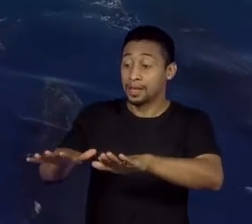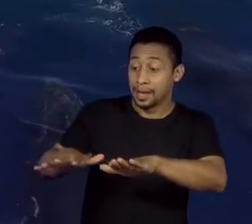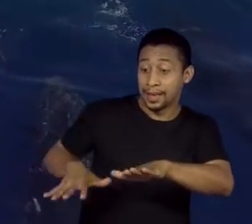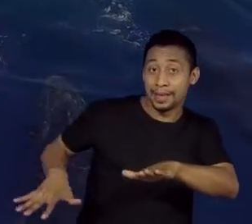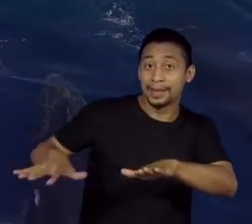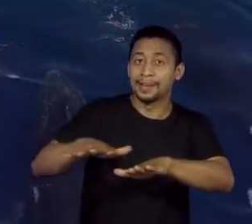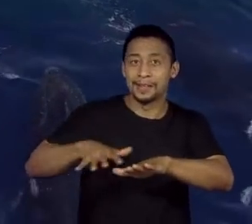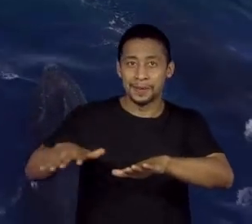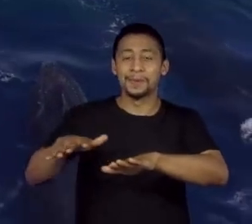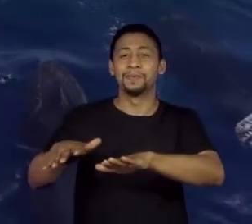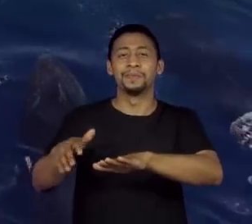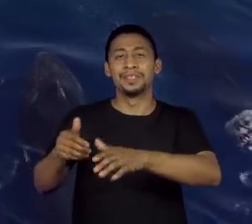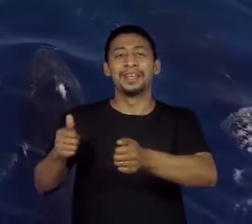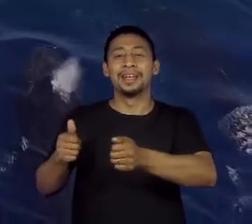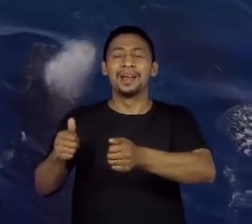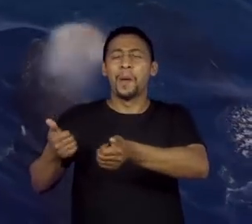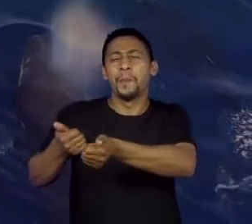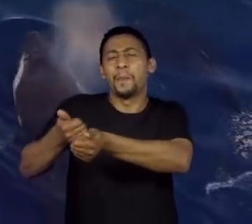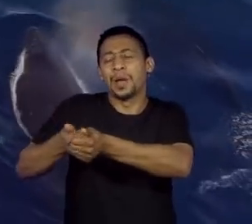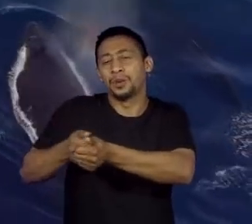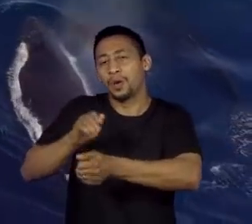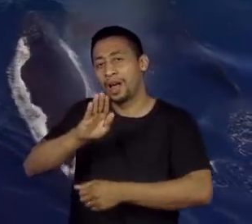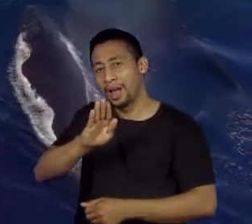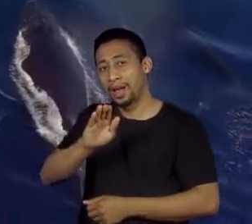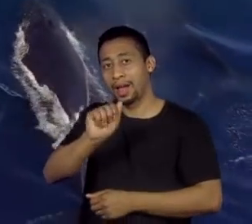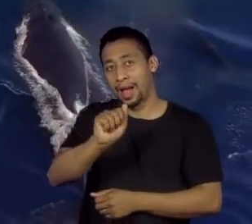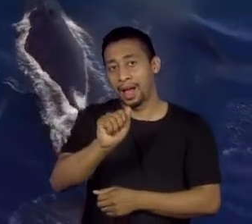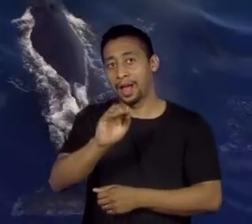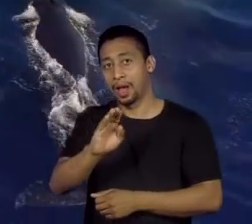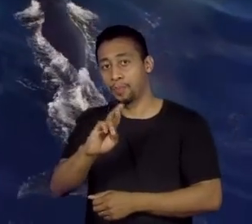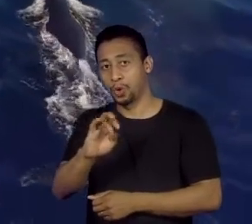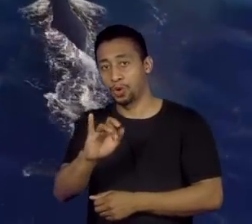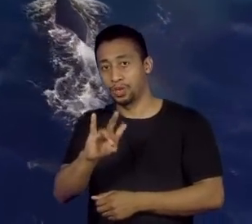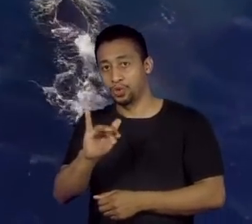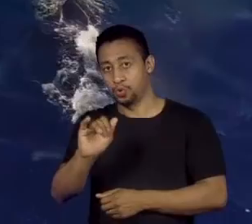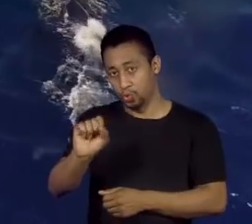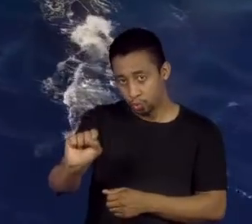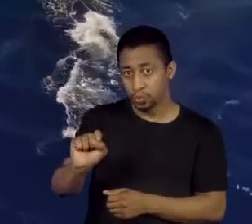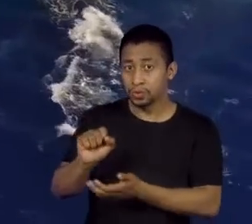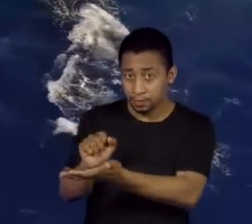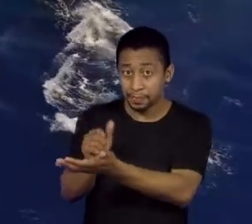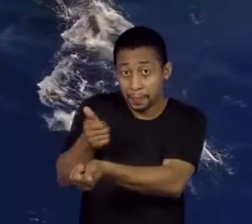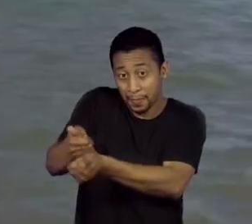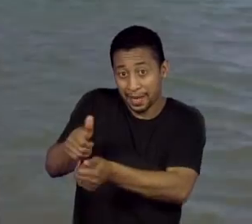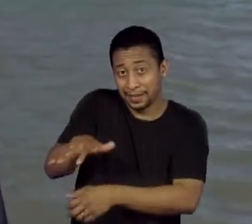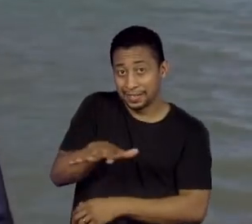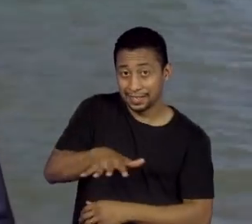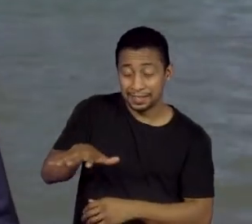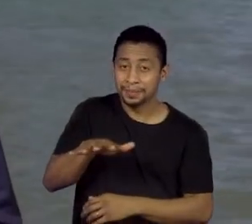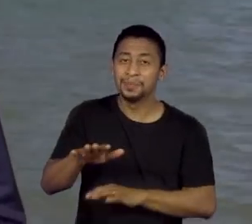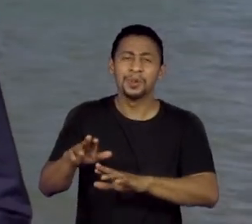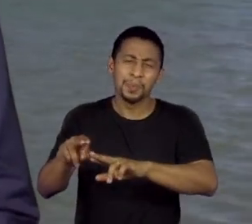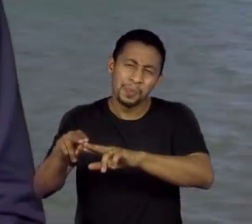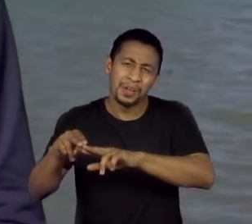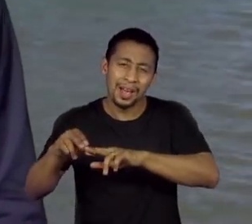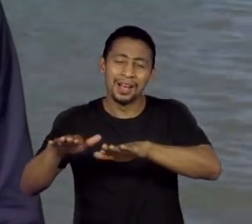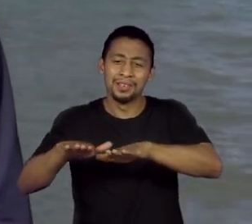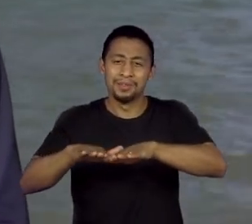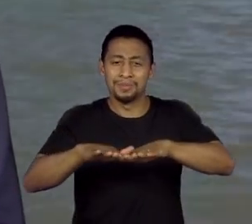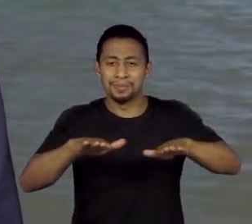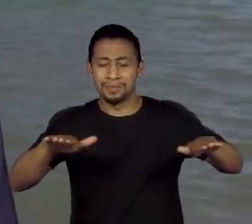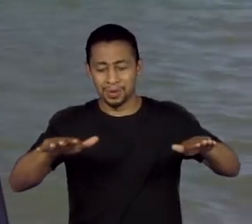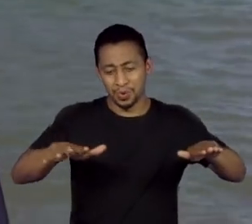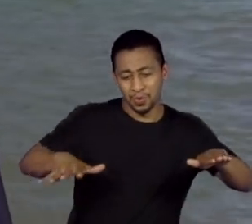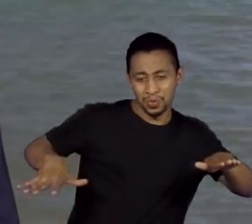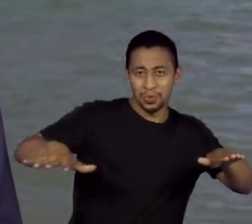da plataforma do Banco de Abrolhos, né, que nós chamamos, que é uma região que, devido à plataforma, as águas são